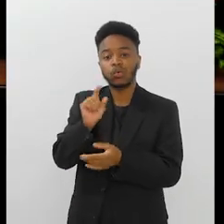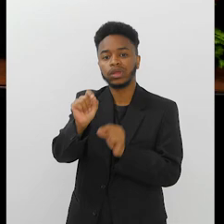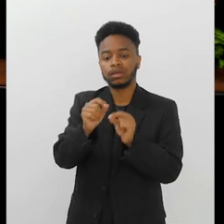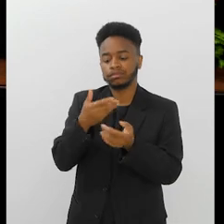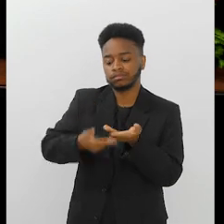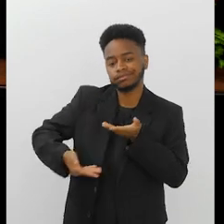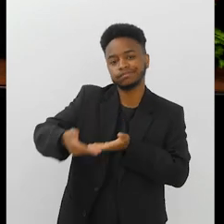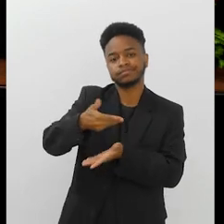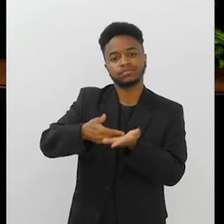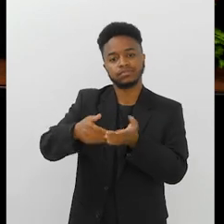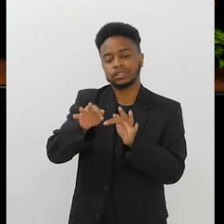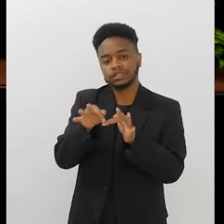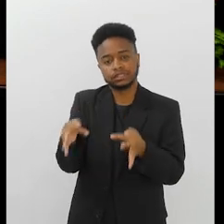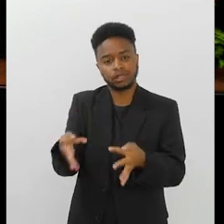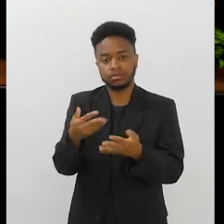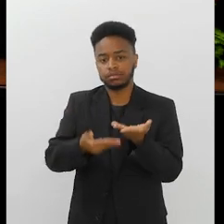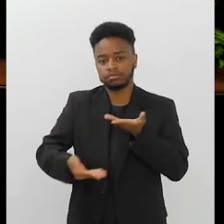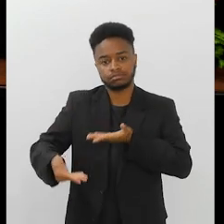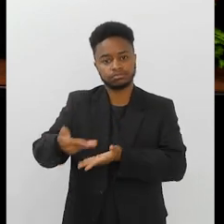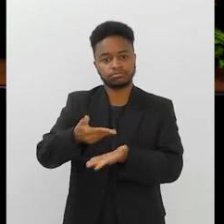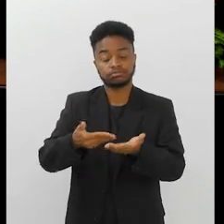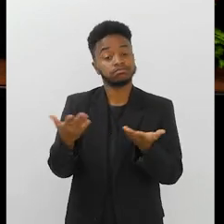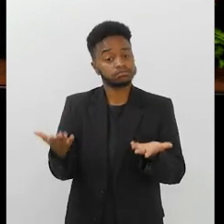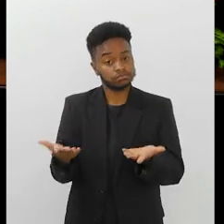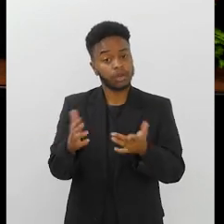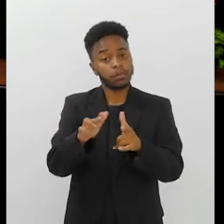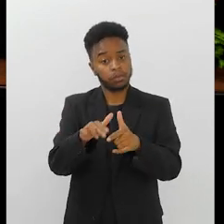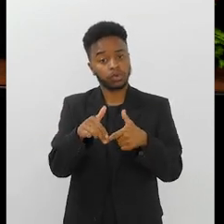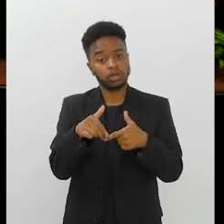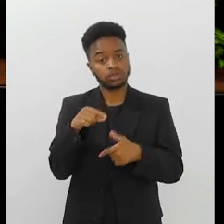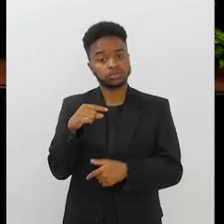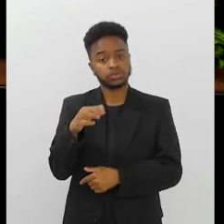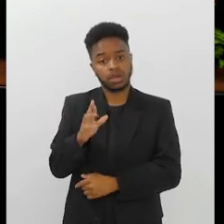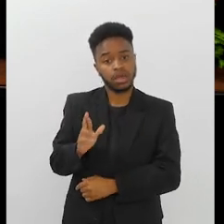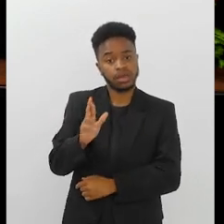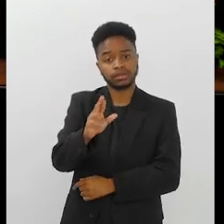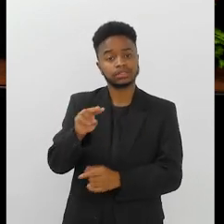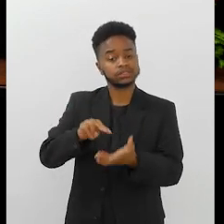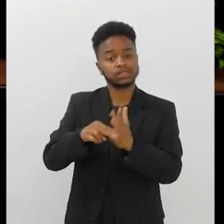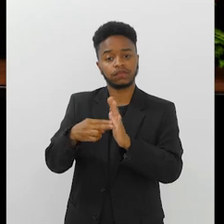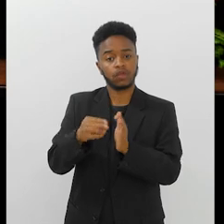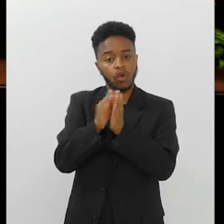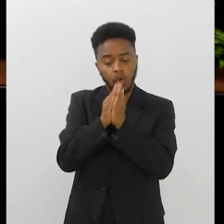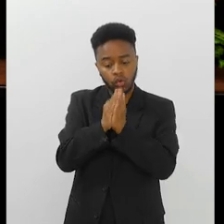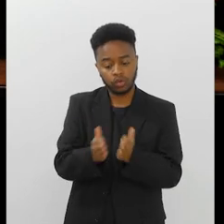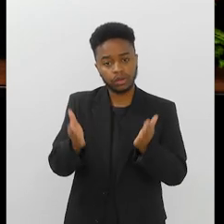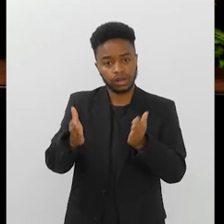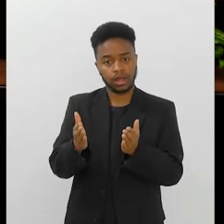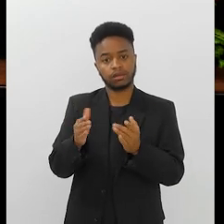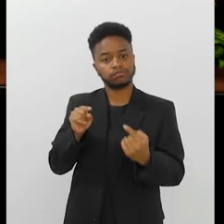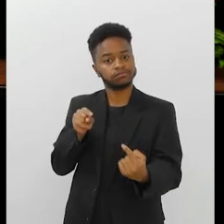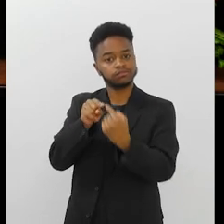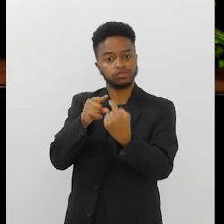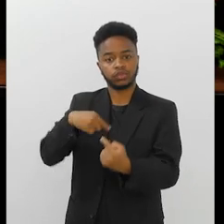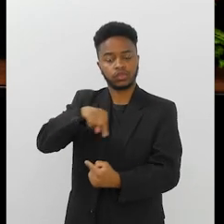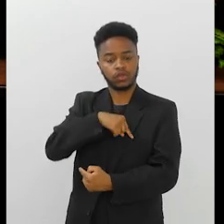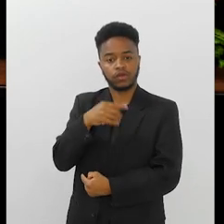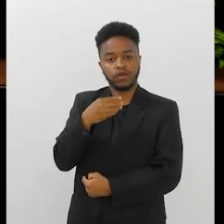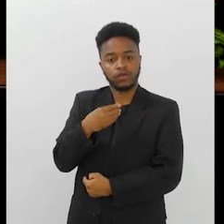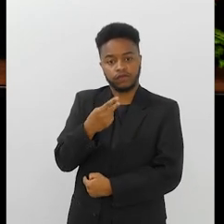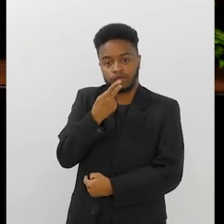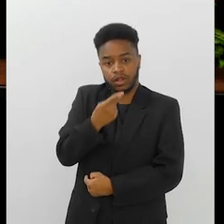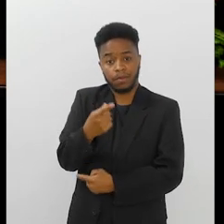simplesmente o repartir simplesmente o compartilhar E é isso que realmente representa orumila diante a nossa